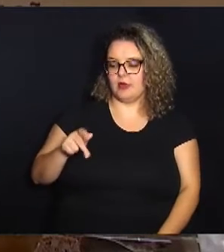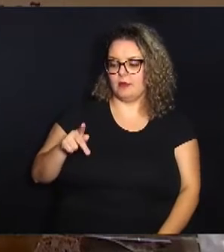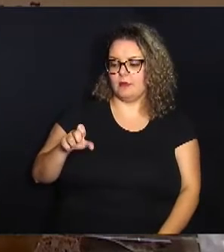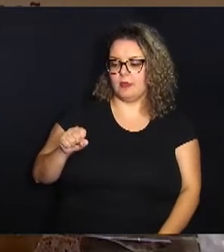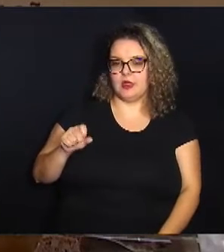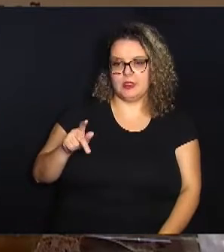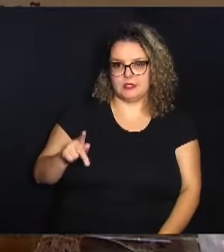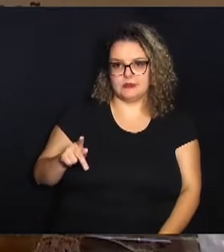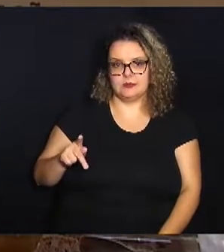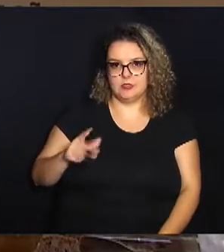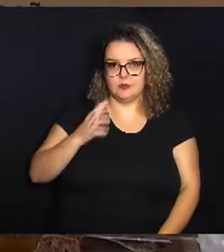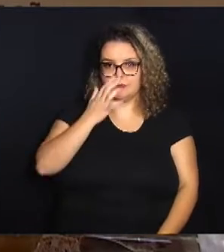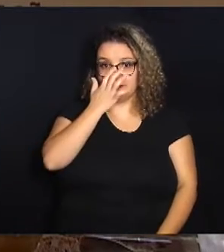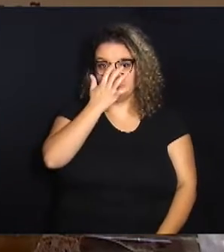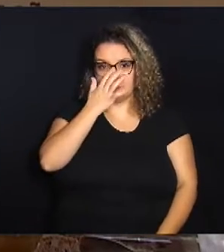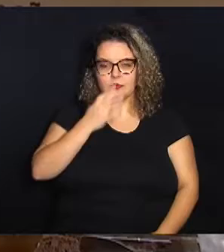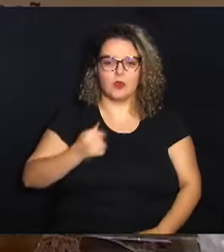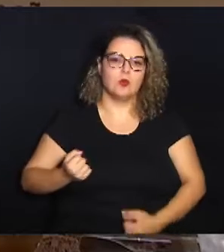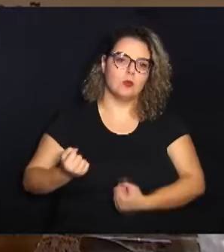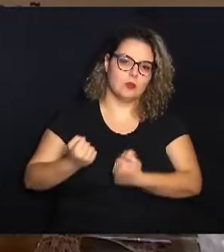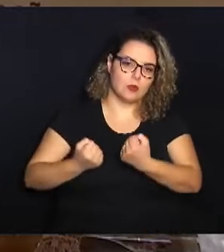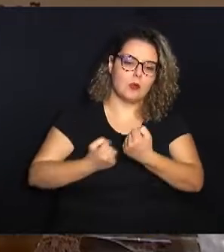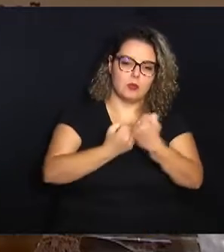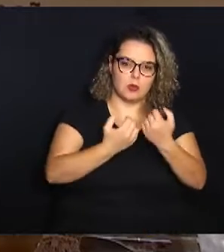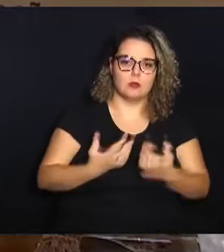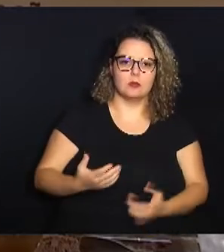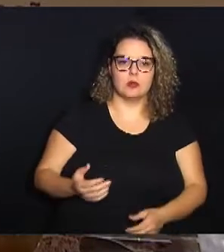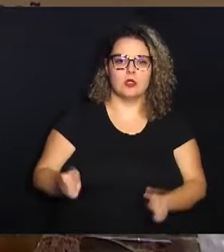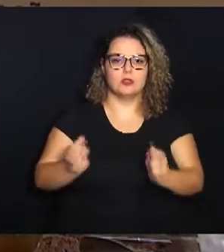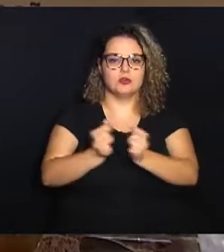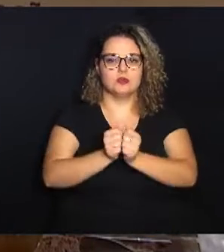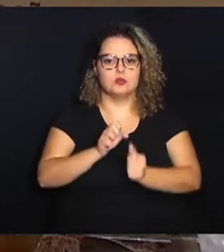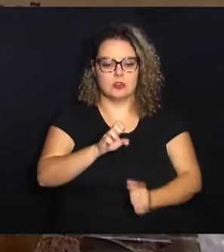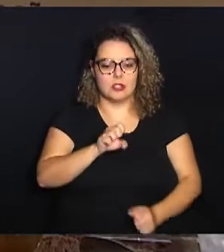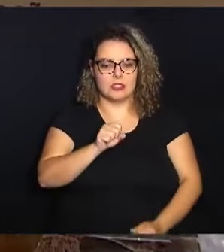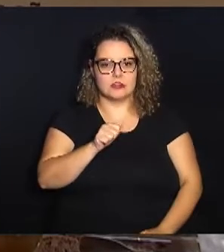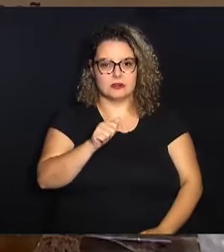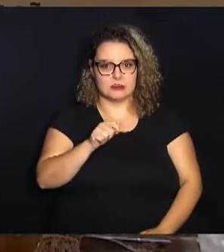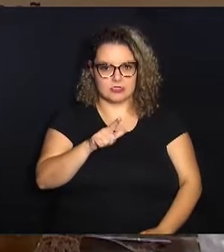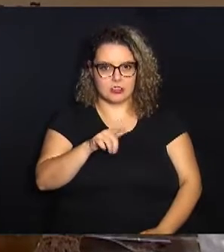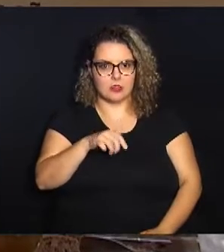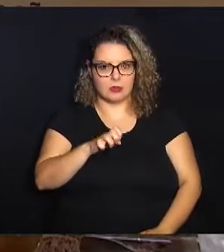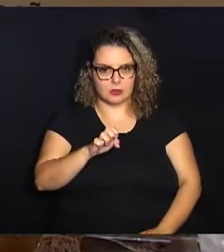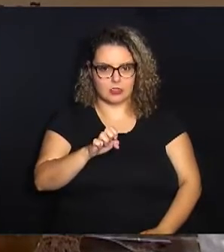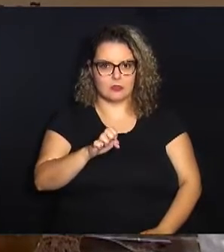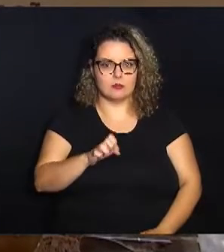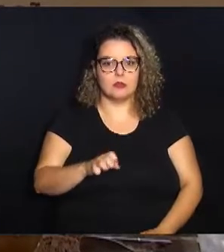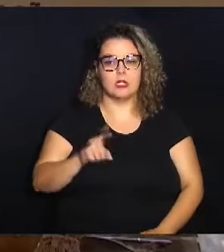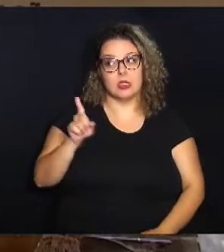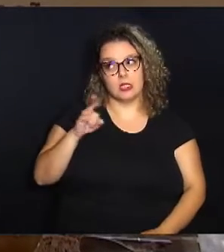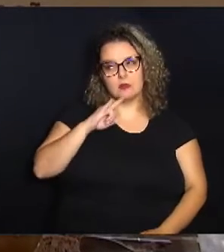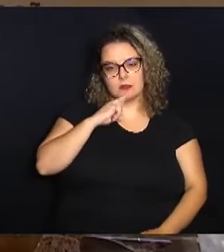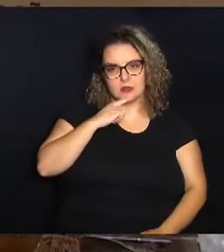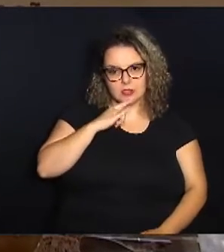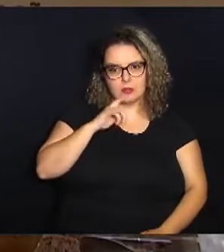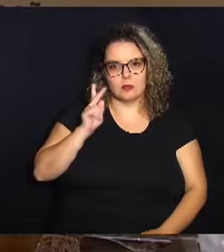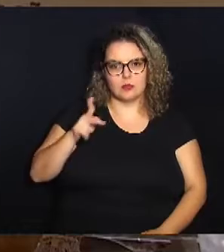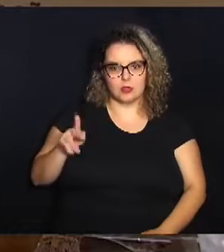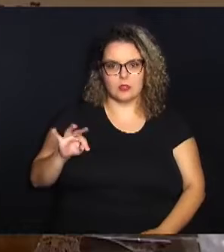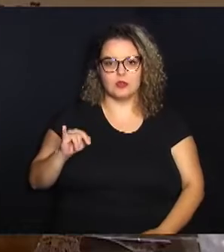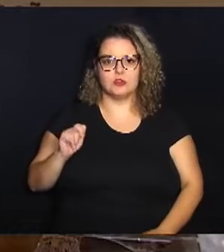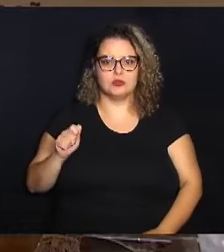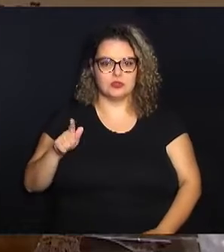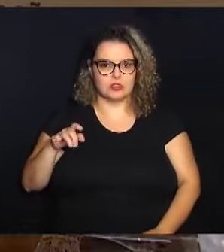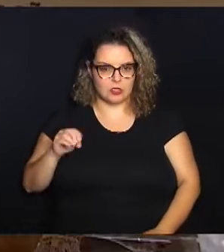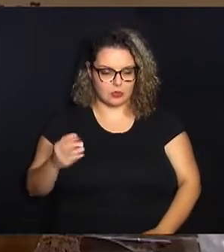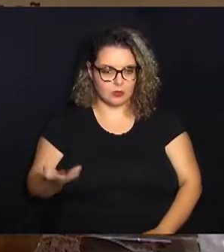PIP-FAPESP. Nós fizemos uma parceria com a Exalc, né, o Laboratório de Radioentomologia em Piracicaba, com o professor Tiago